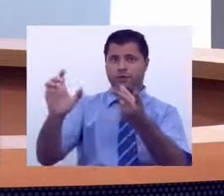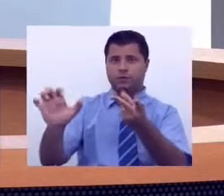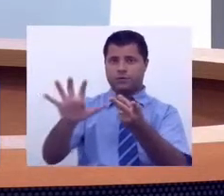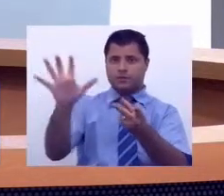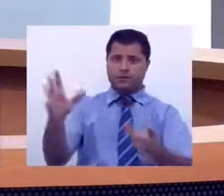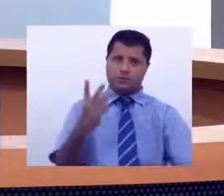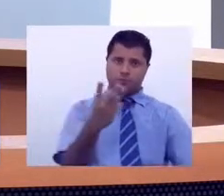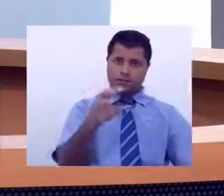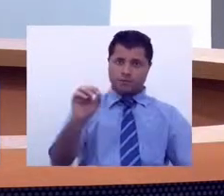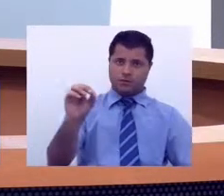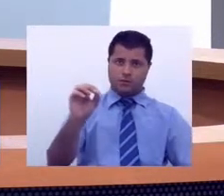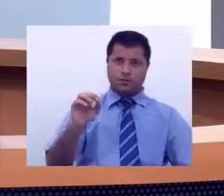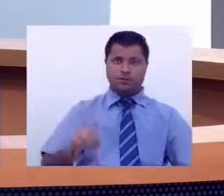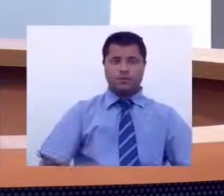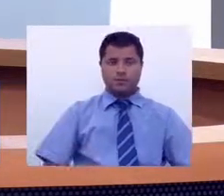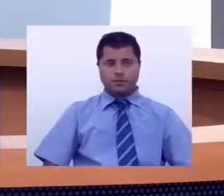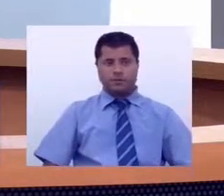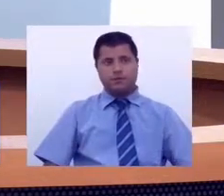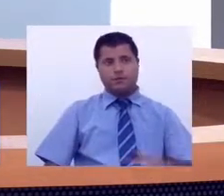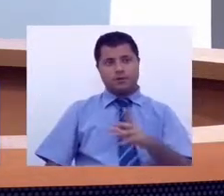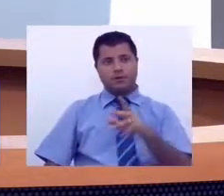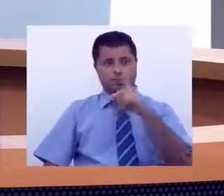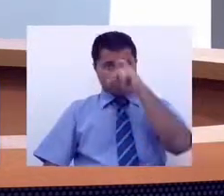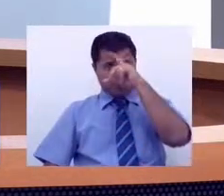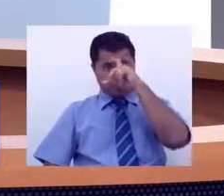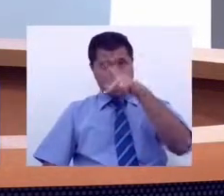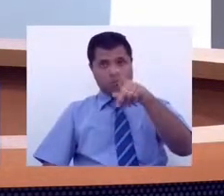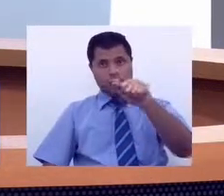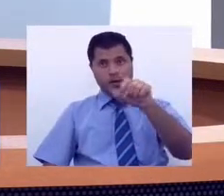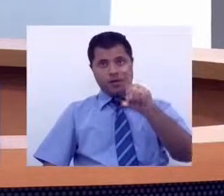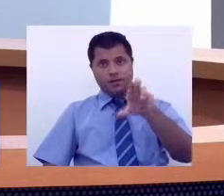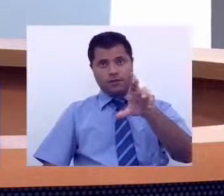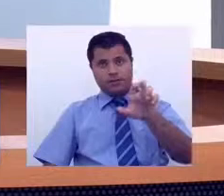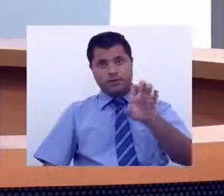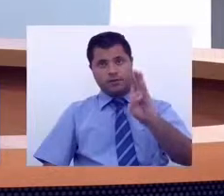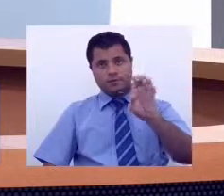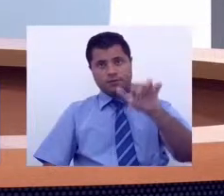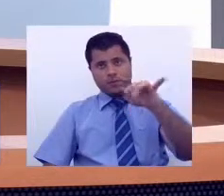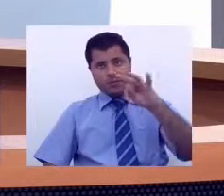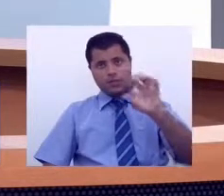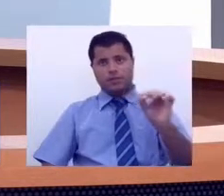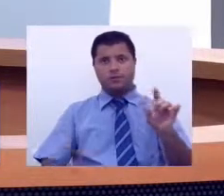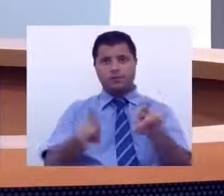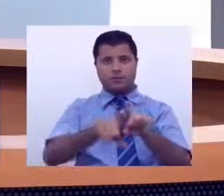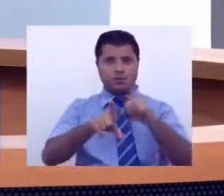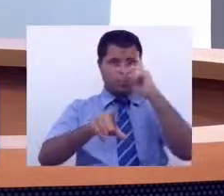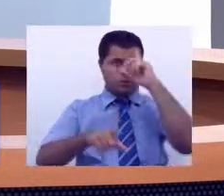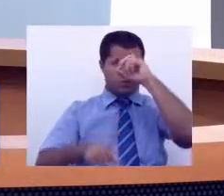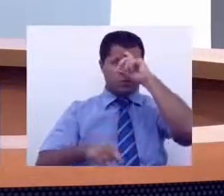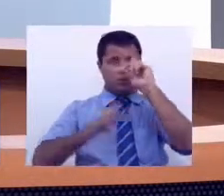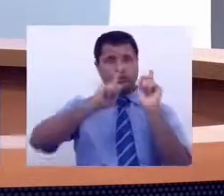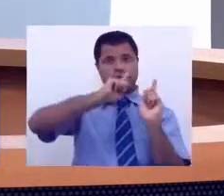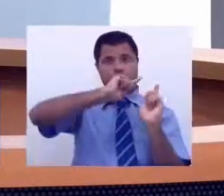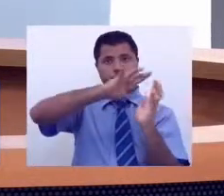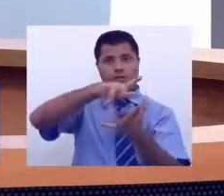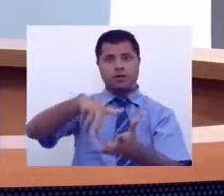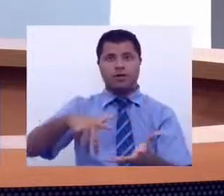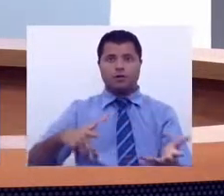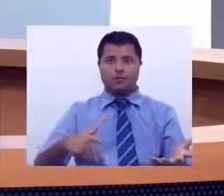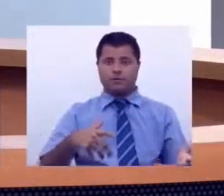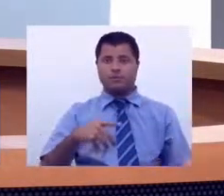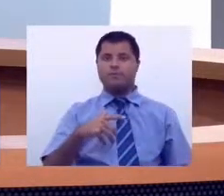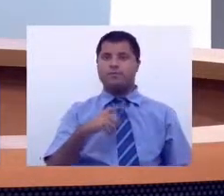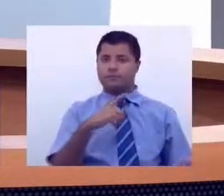Hospital Padre Bento e o Hospital Geral tiver lotado, hoje eles estão mandando para o Estela Maris, que eles compraram 30